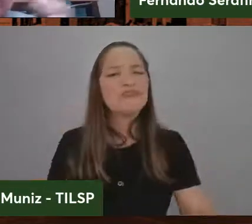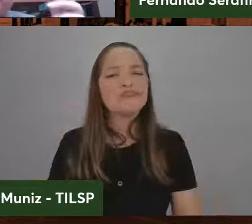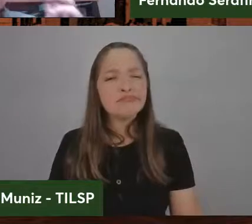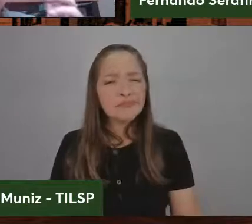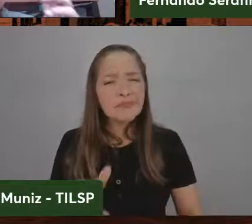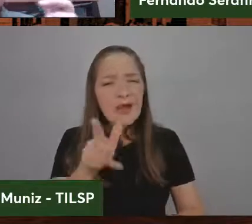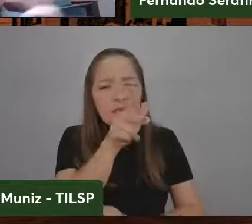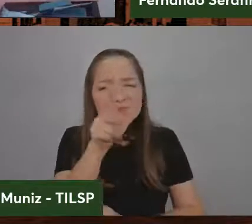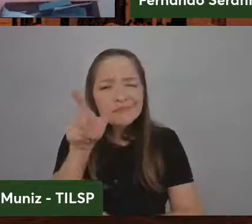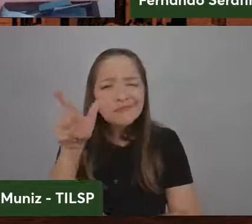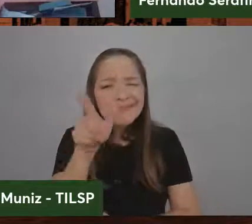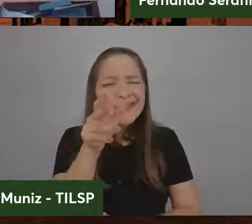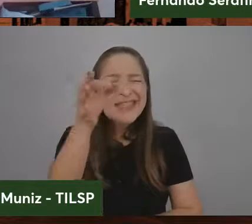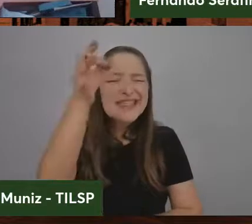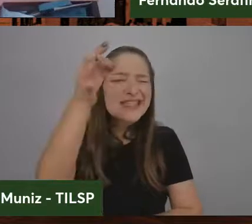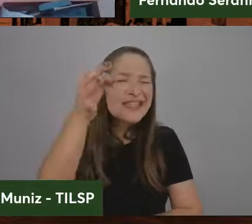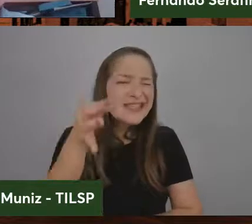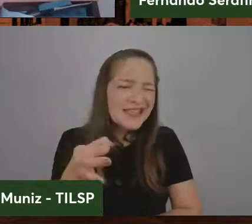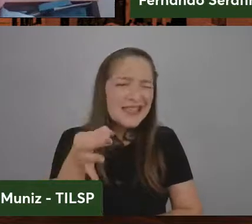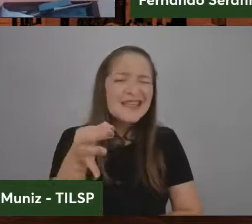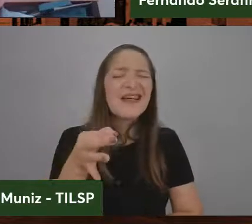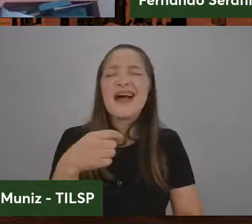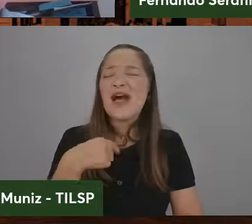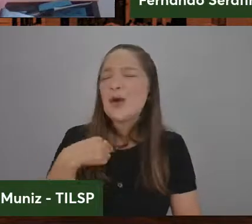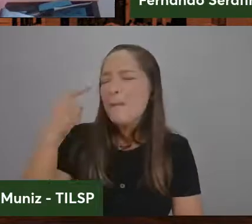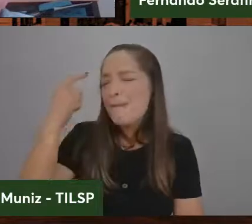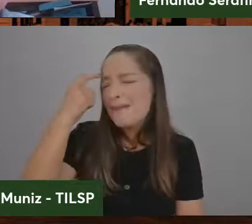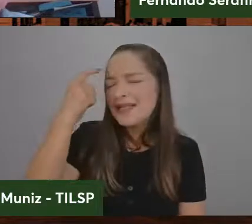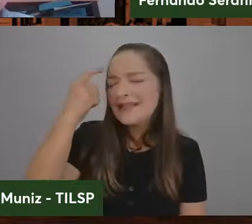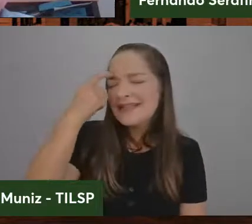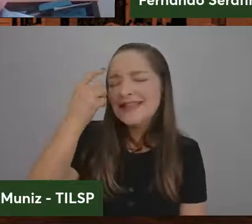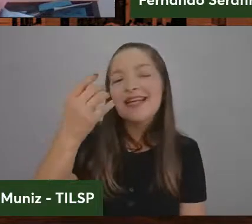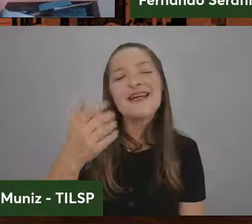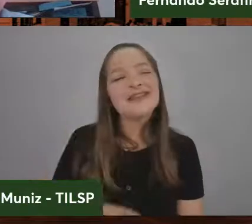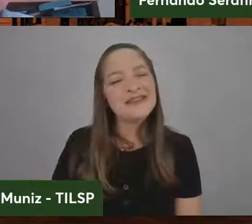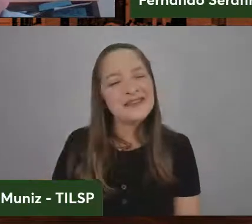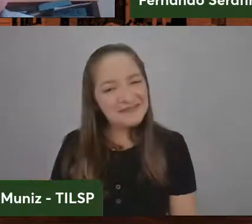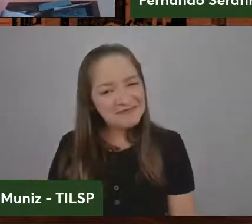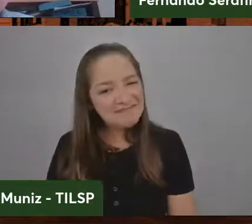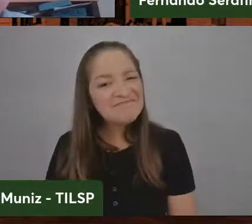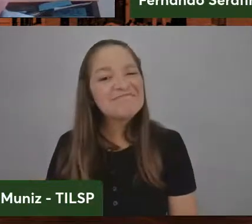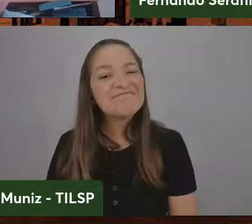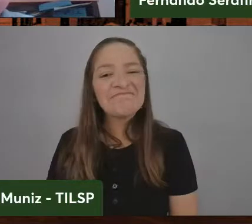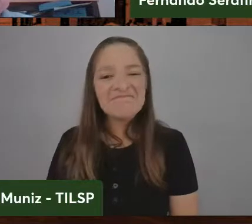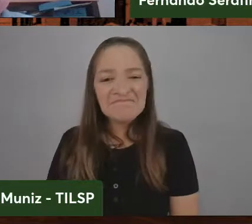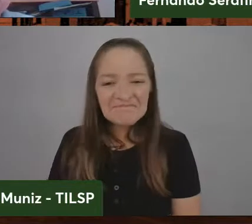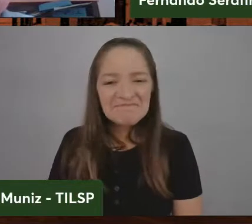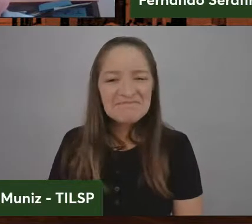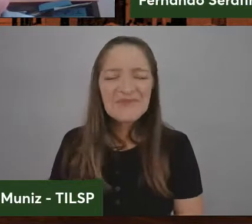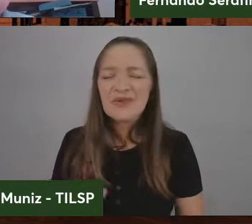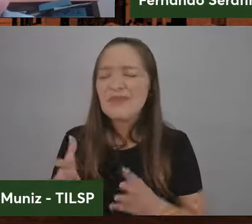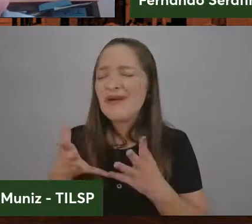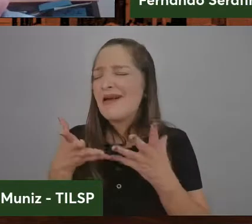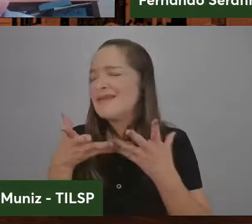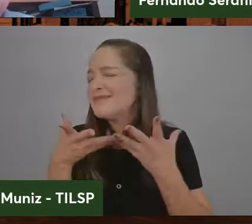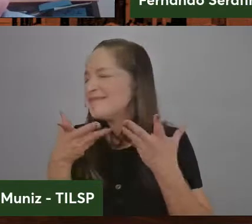Era exatamente a casa que eu pensava. Assim. Olha só. Foi